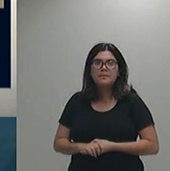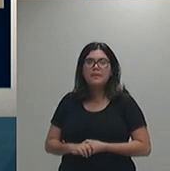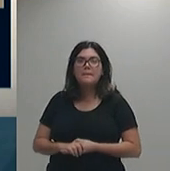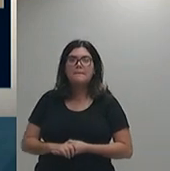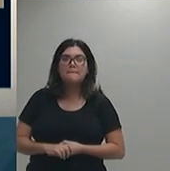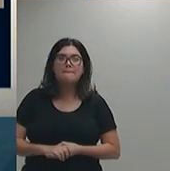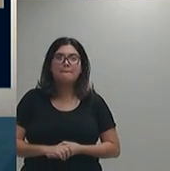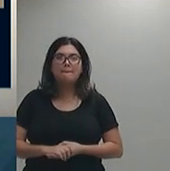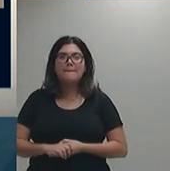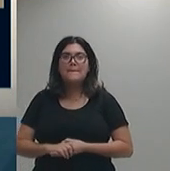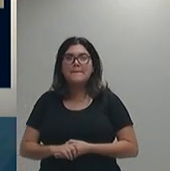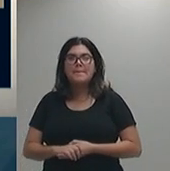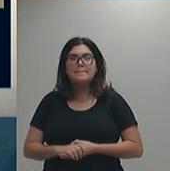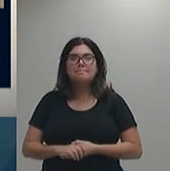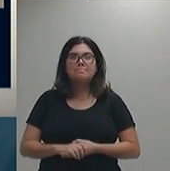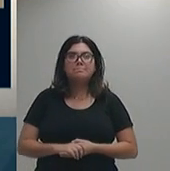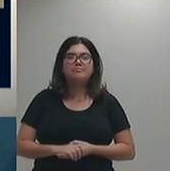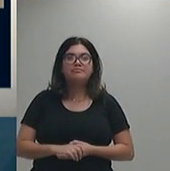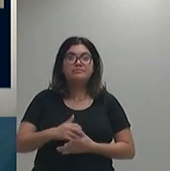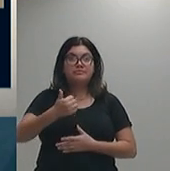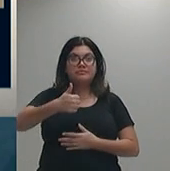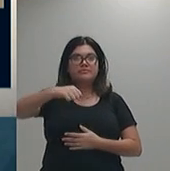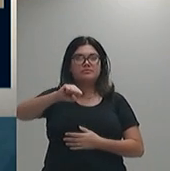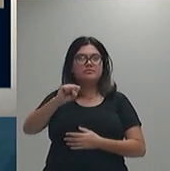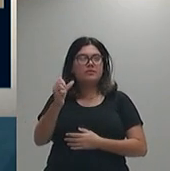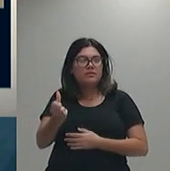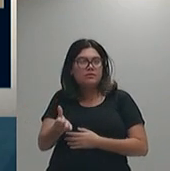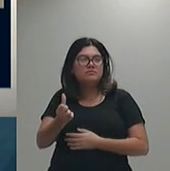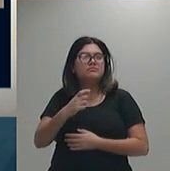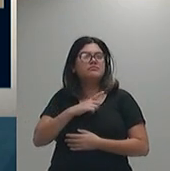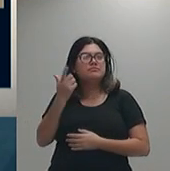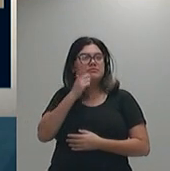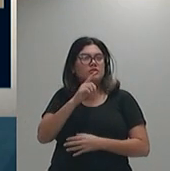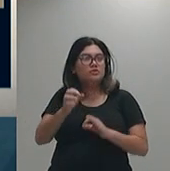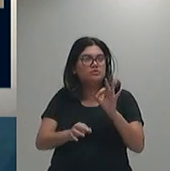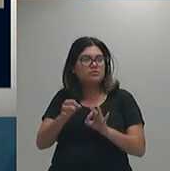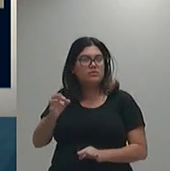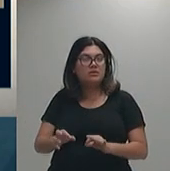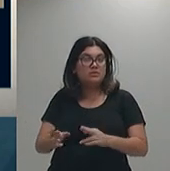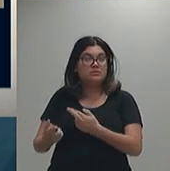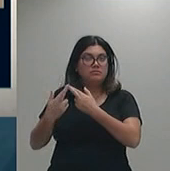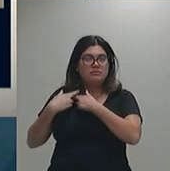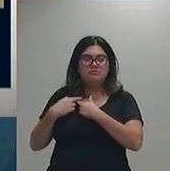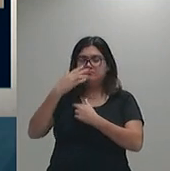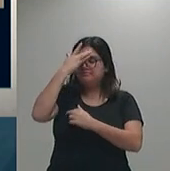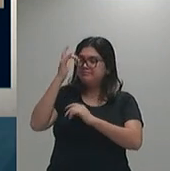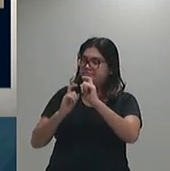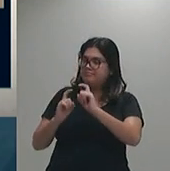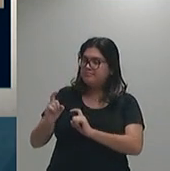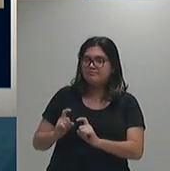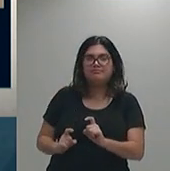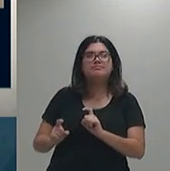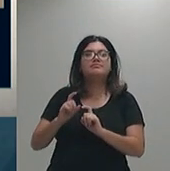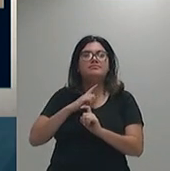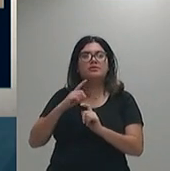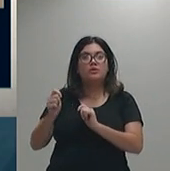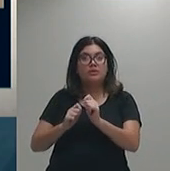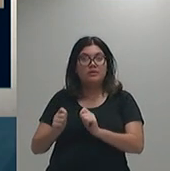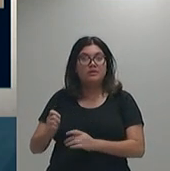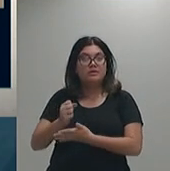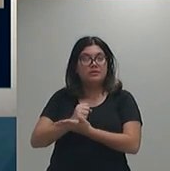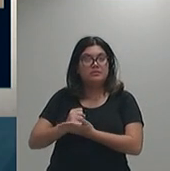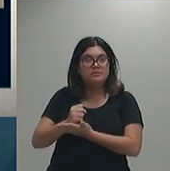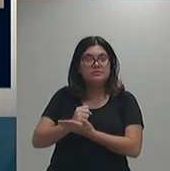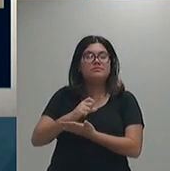I can't 186 21 para conhecer e julgar ação social de responsabilidade dos administradores administradores e controladores aí seja